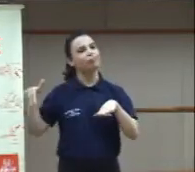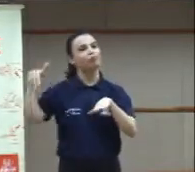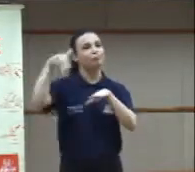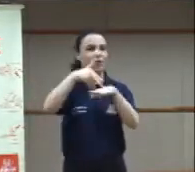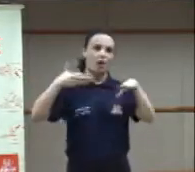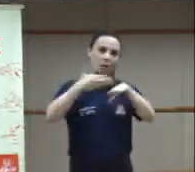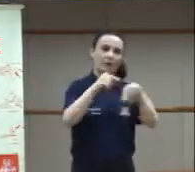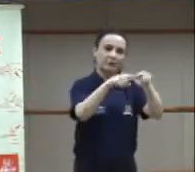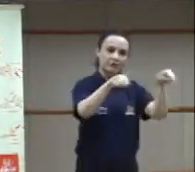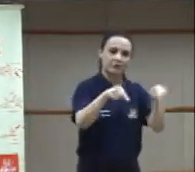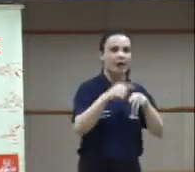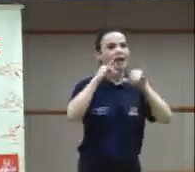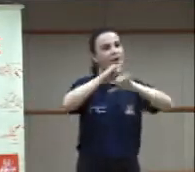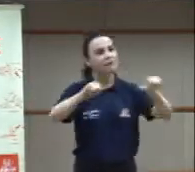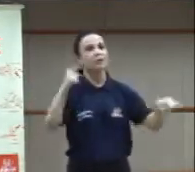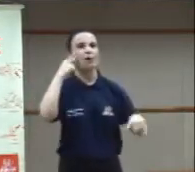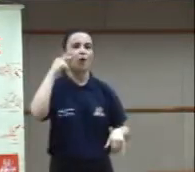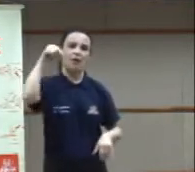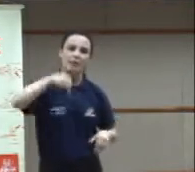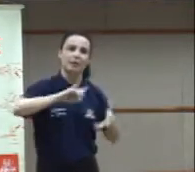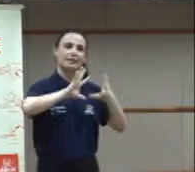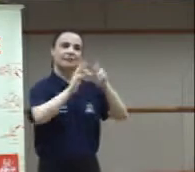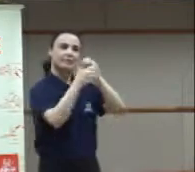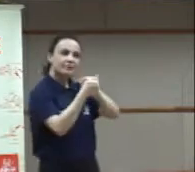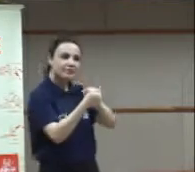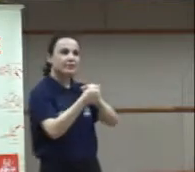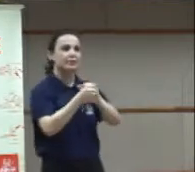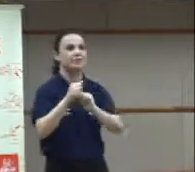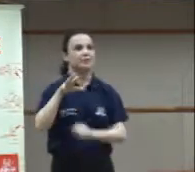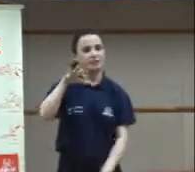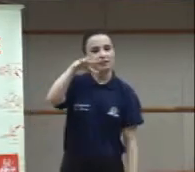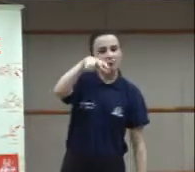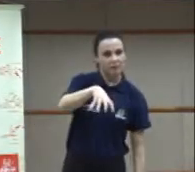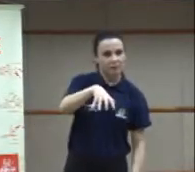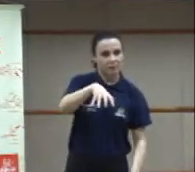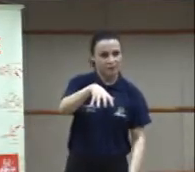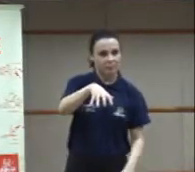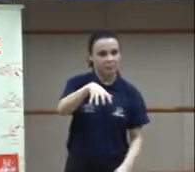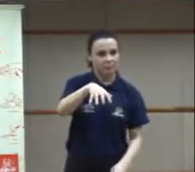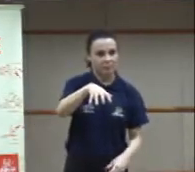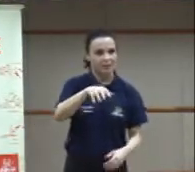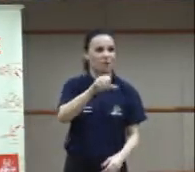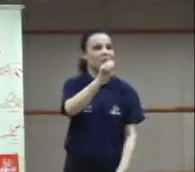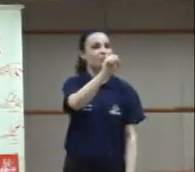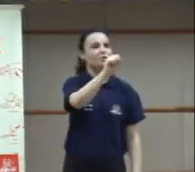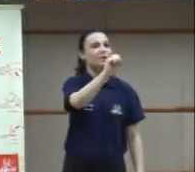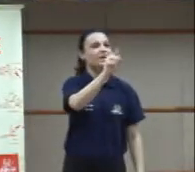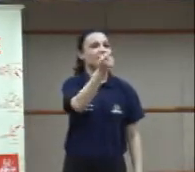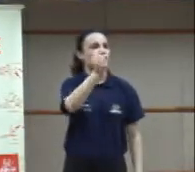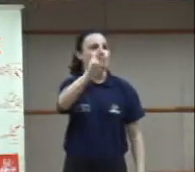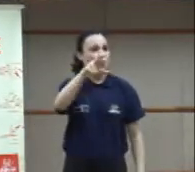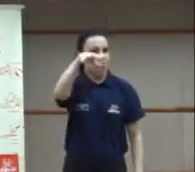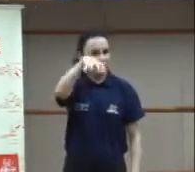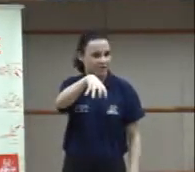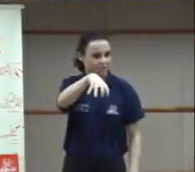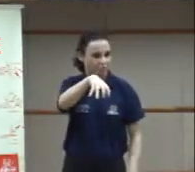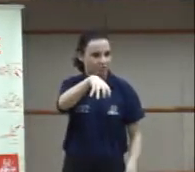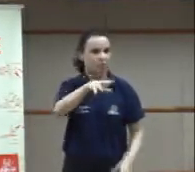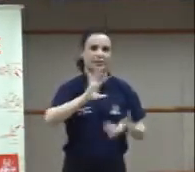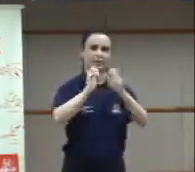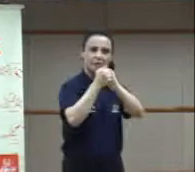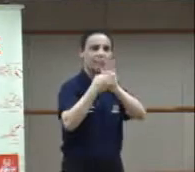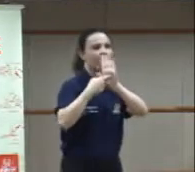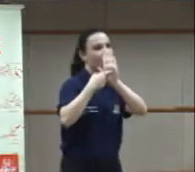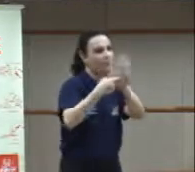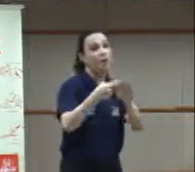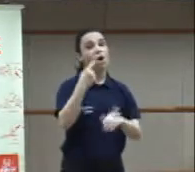na nossa instituição, apresentar o setor que eu fundei e coordeno, E aproveitando a oportunidade, eu apresento